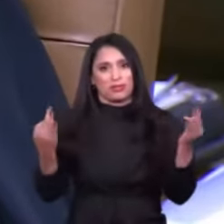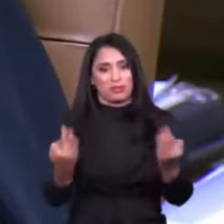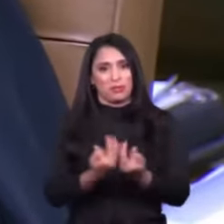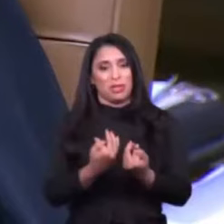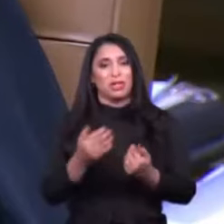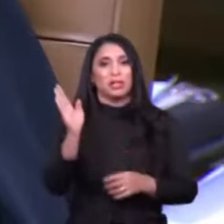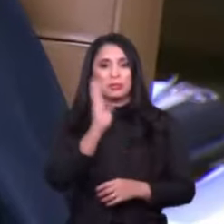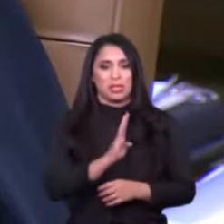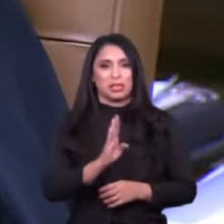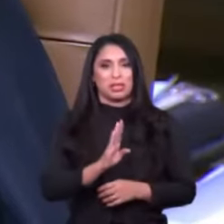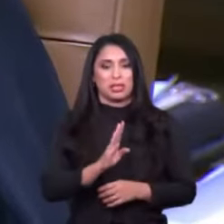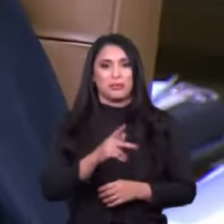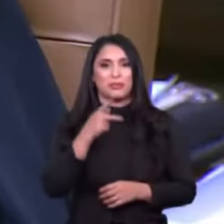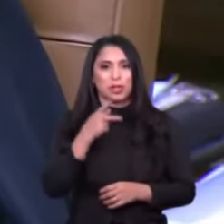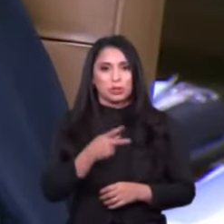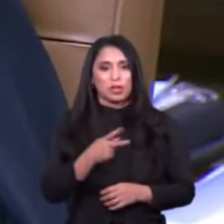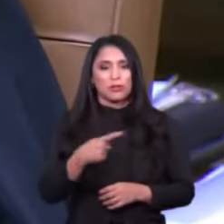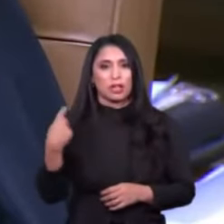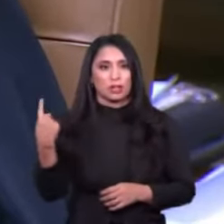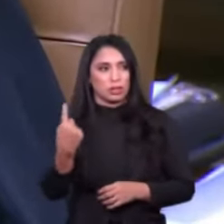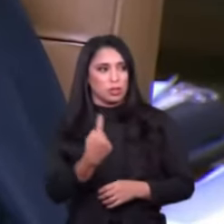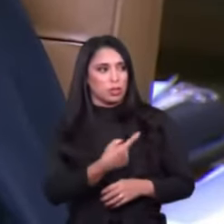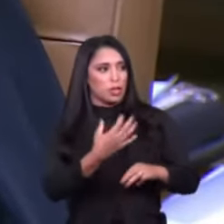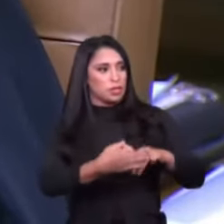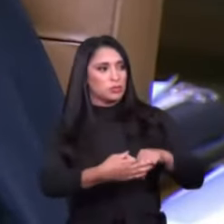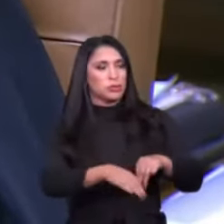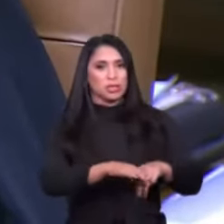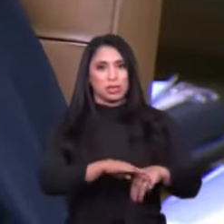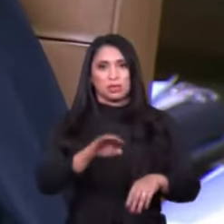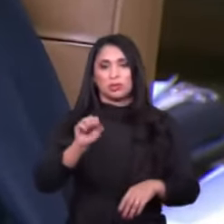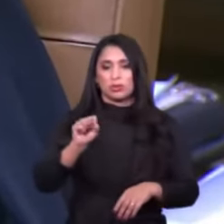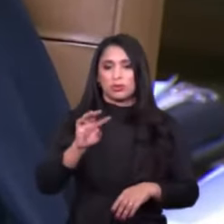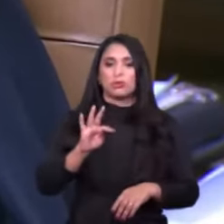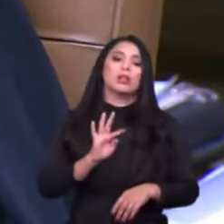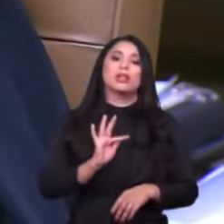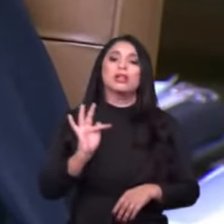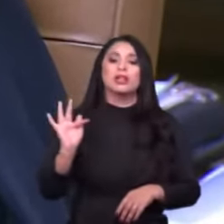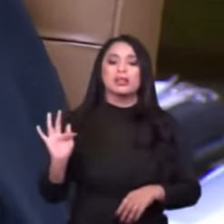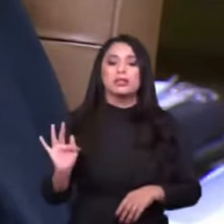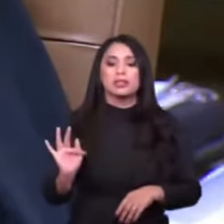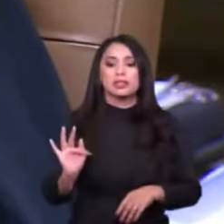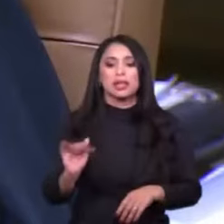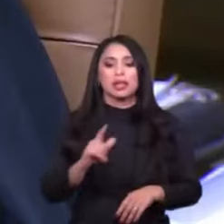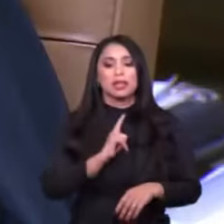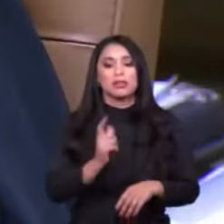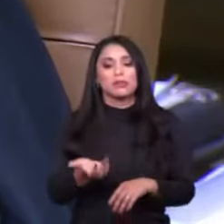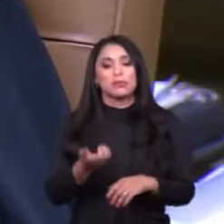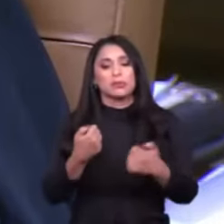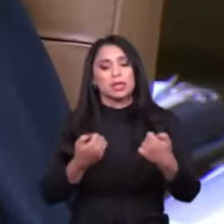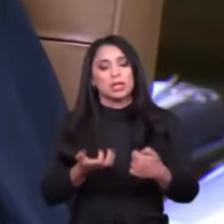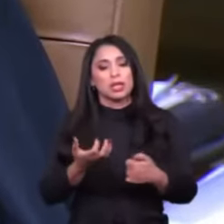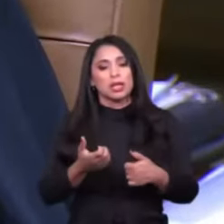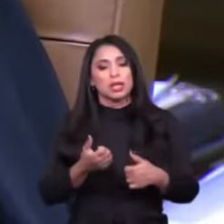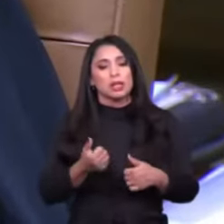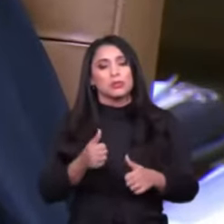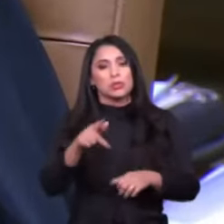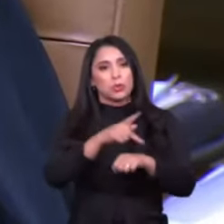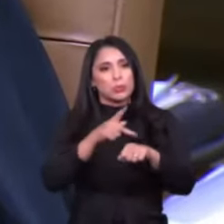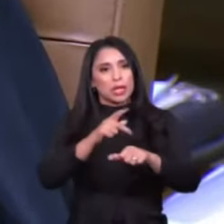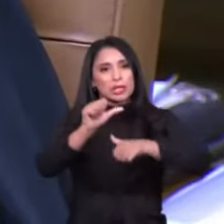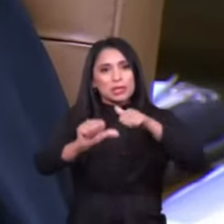nós, ministros dessa Suprema Corte, tentamos transformar o nosso país num país